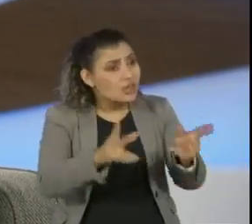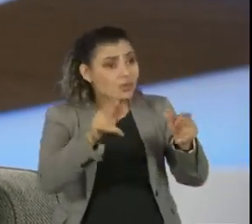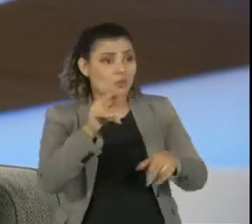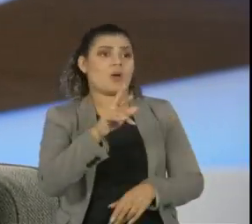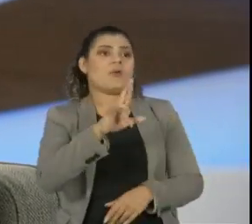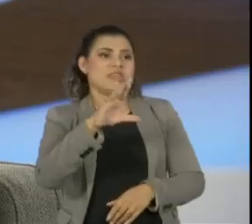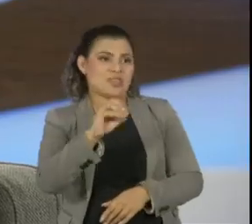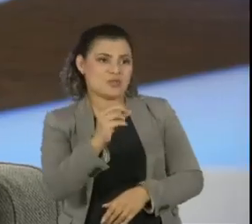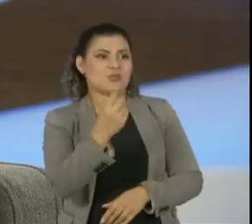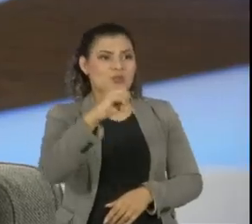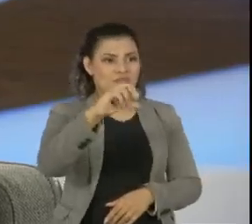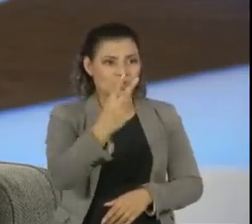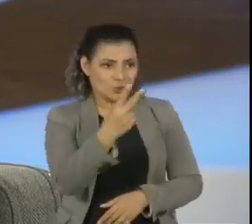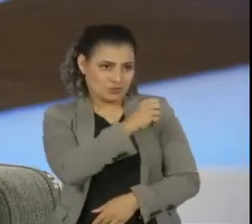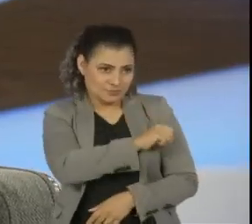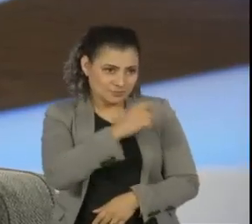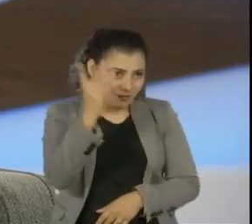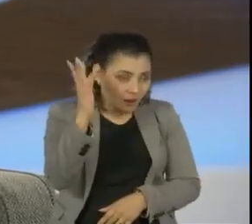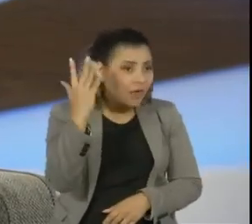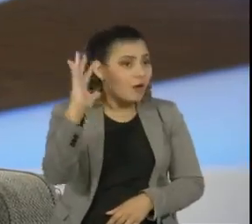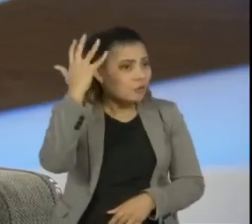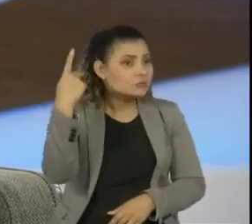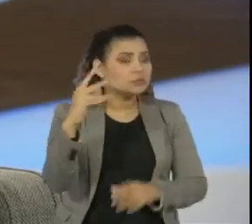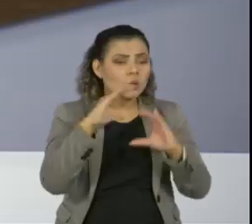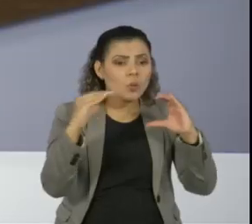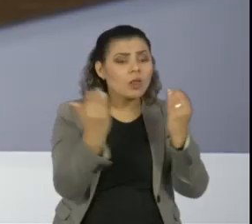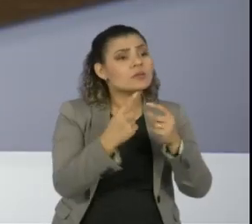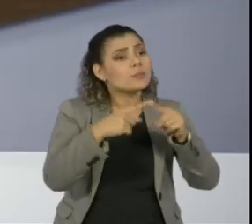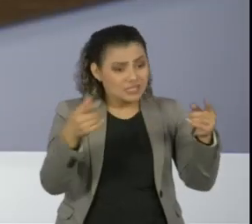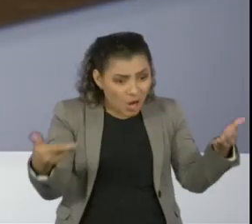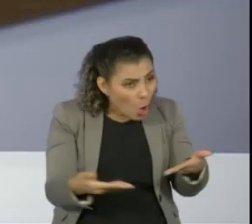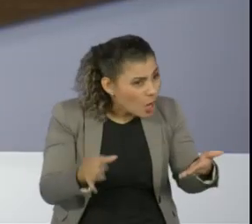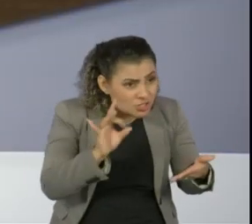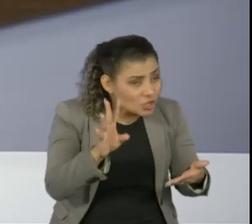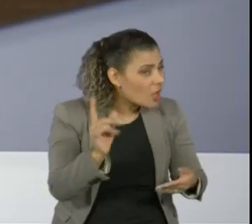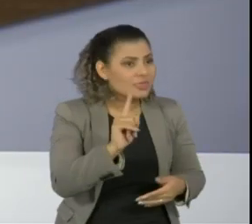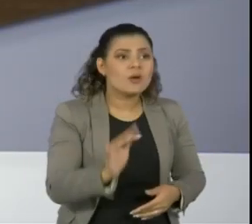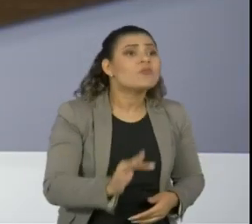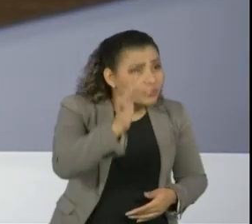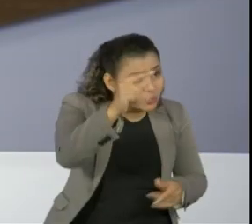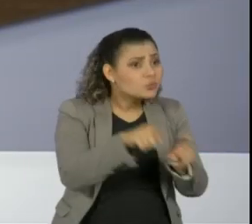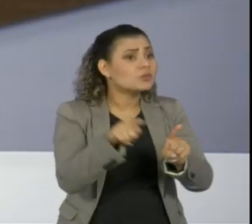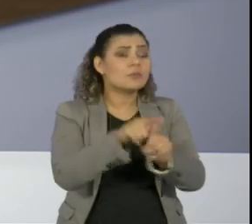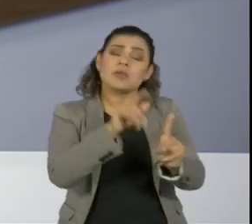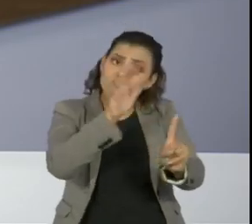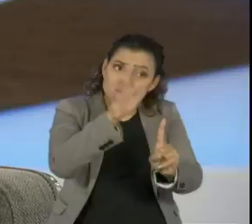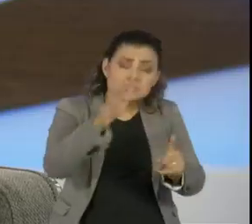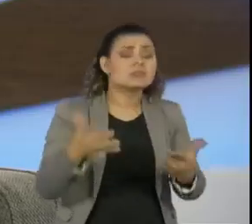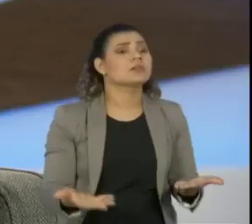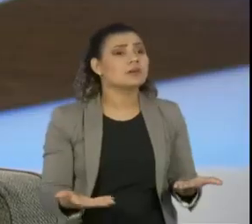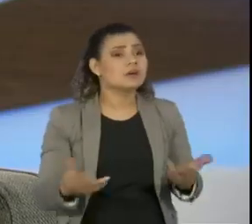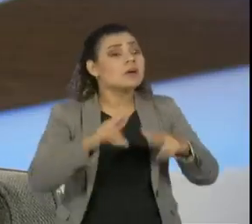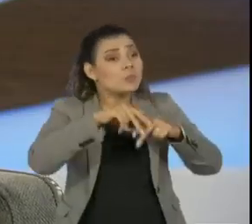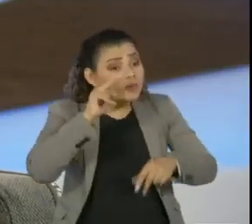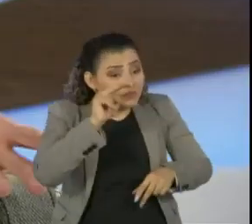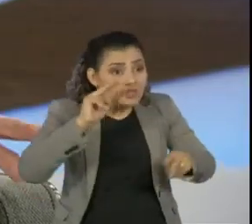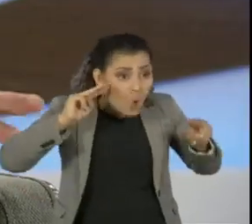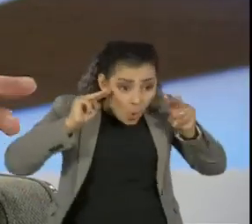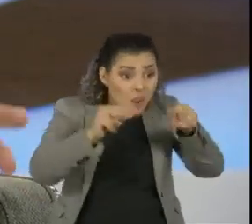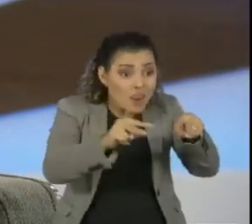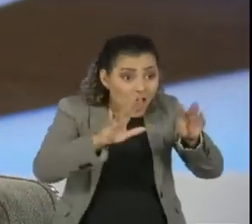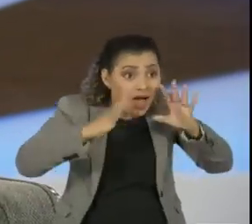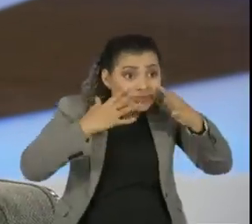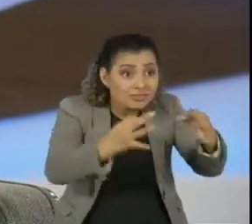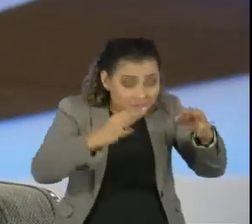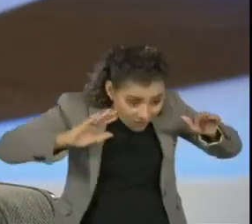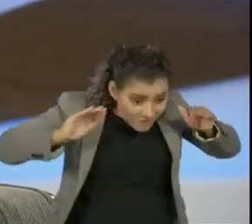do rio não é só para essa geração mas para gerações futuras se verá afetados se você não olhar isto